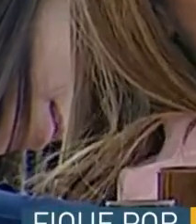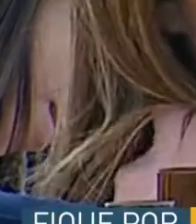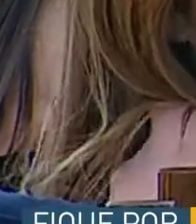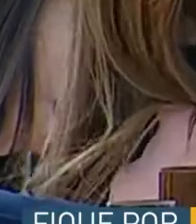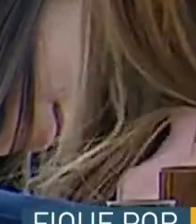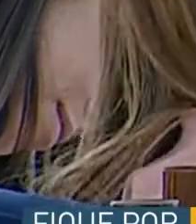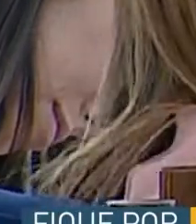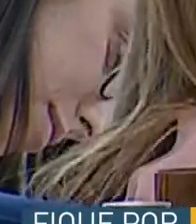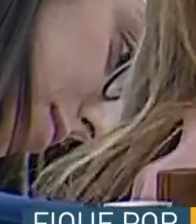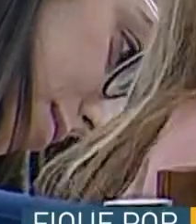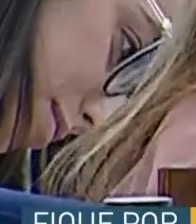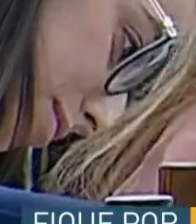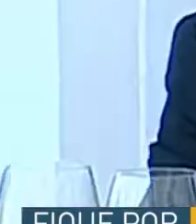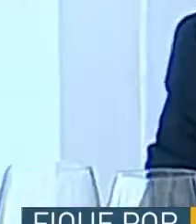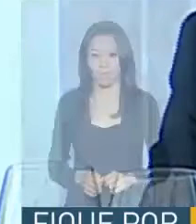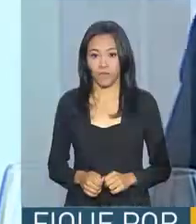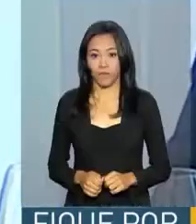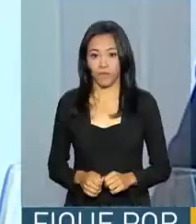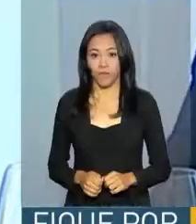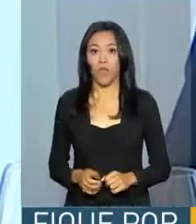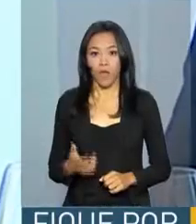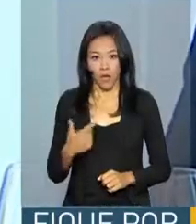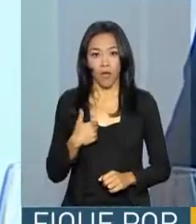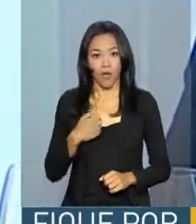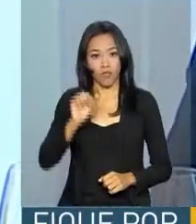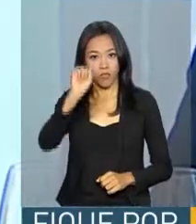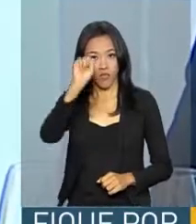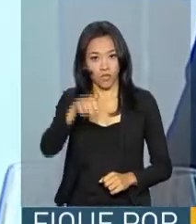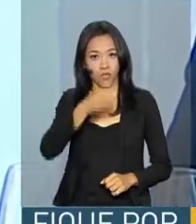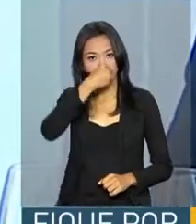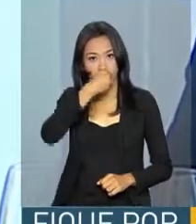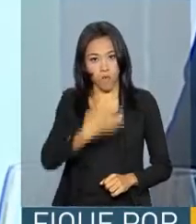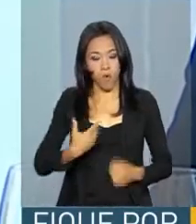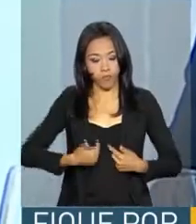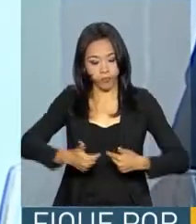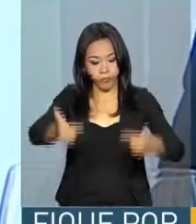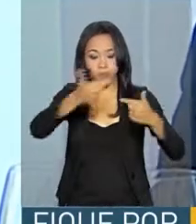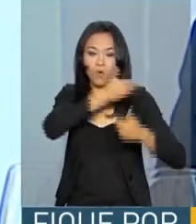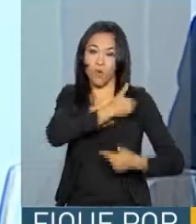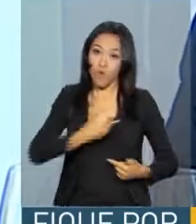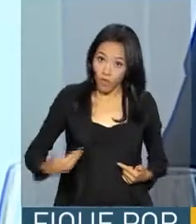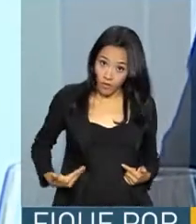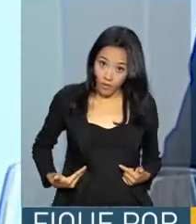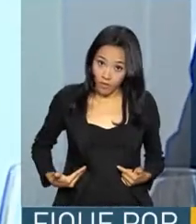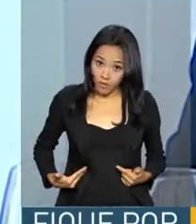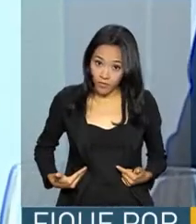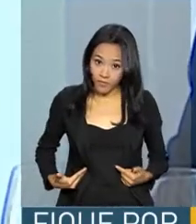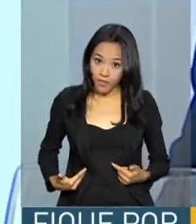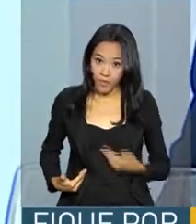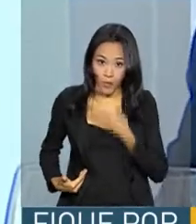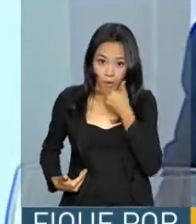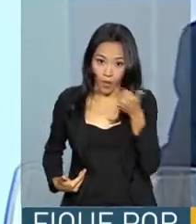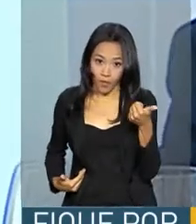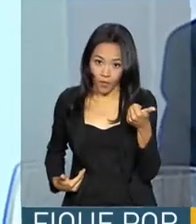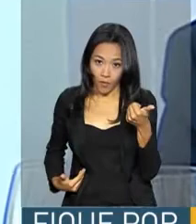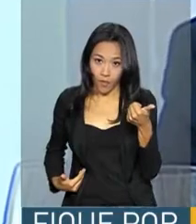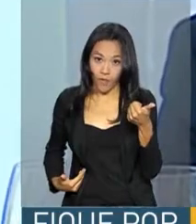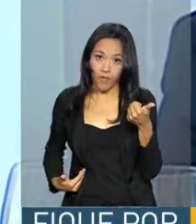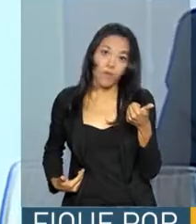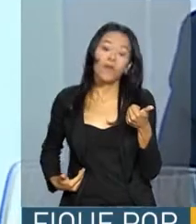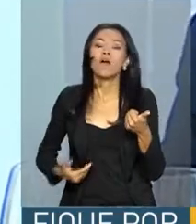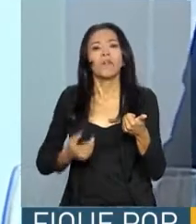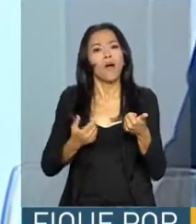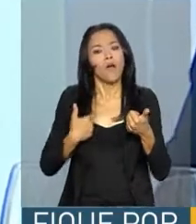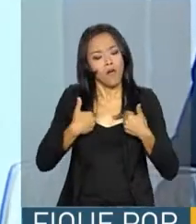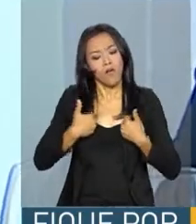Quem? Eu sou candidato a fazer um bom governo. O melhor governo, o melhor, não quero ter essa pretensão. Sou candidato a fazer